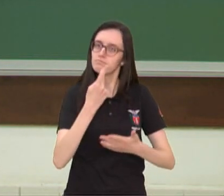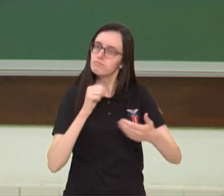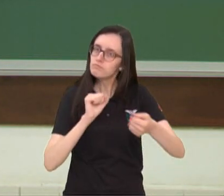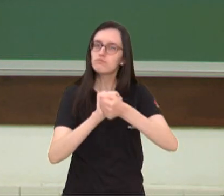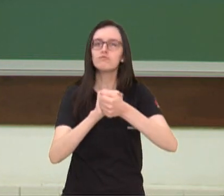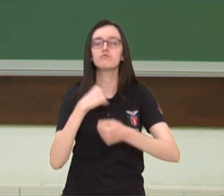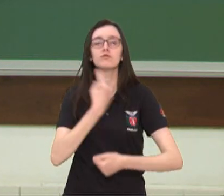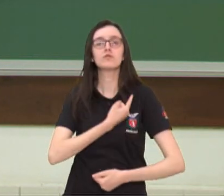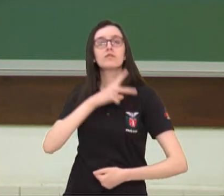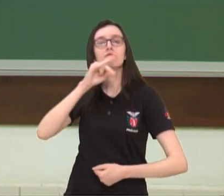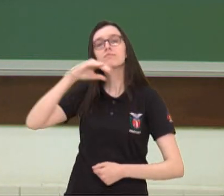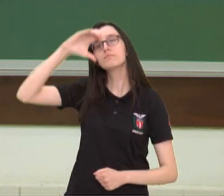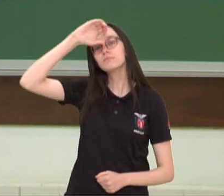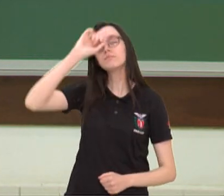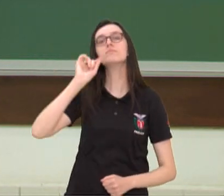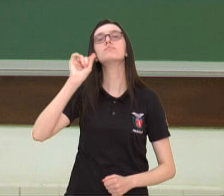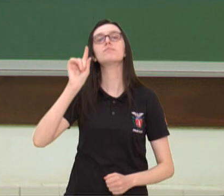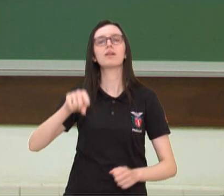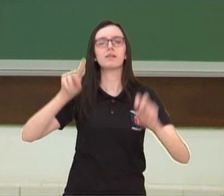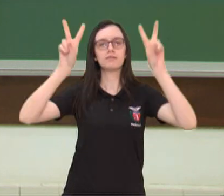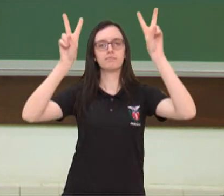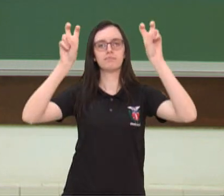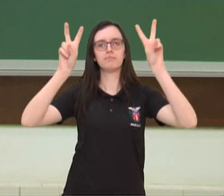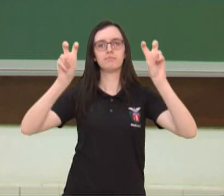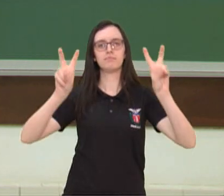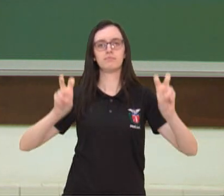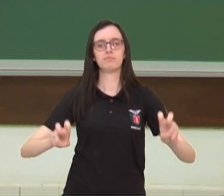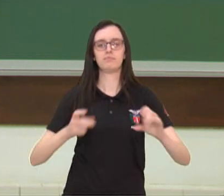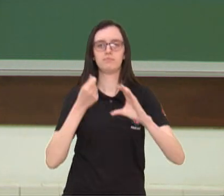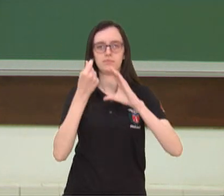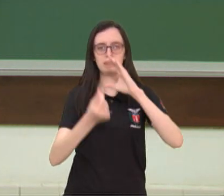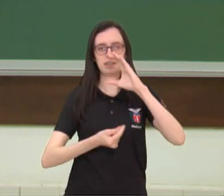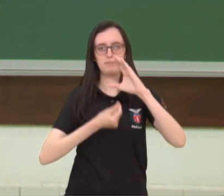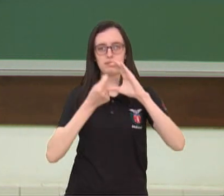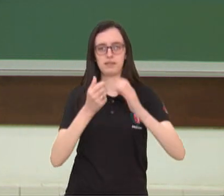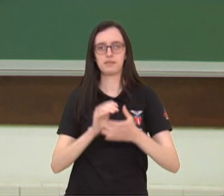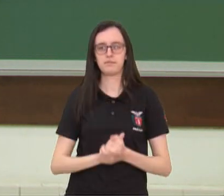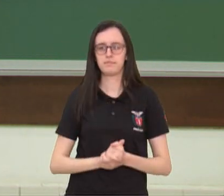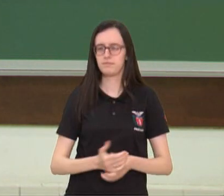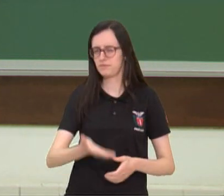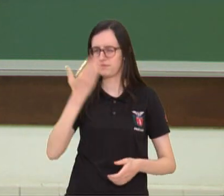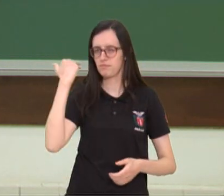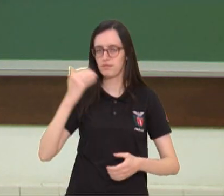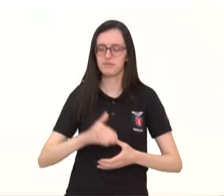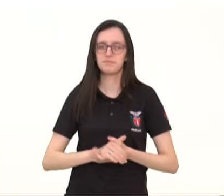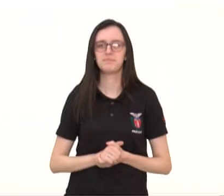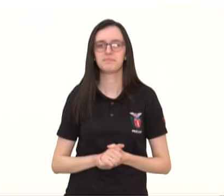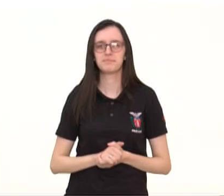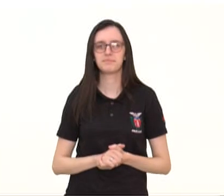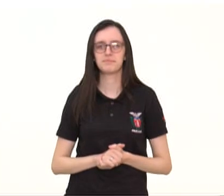vamos trabalhar toda essa questão que envolve o capitalismo. Vamos lá, então?